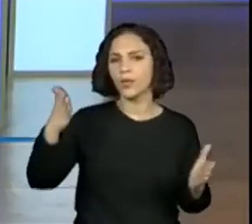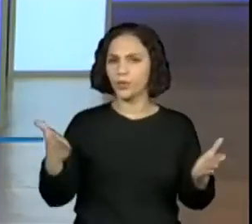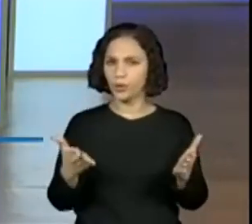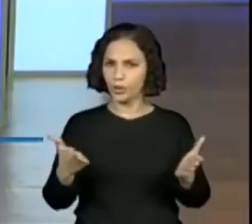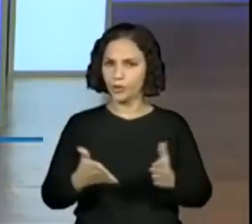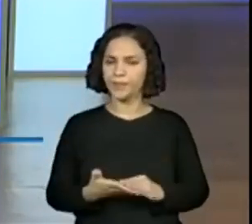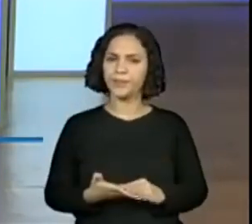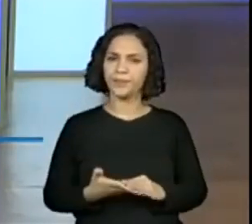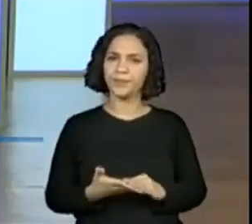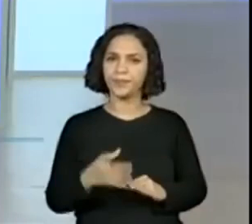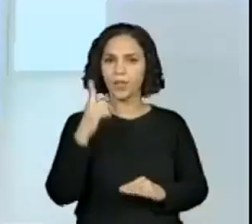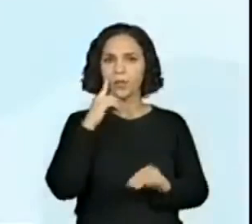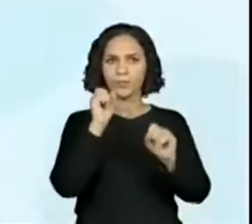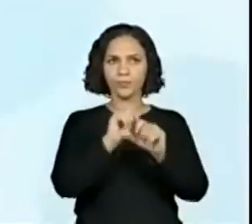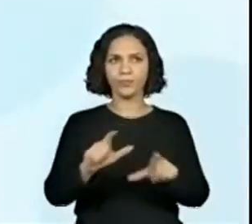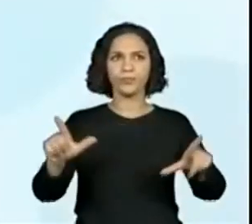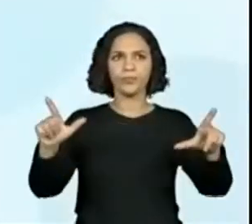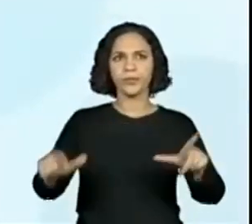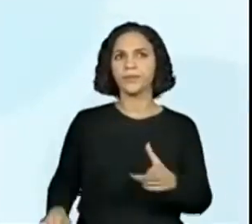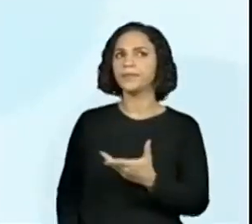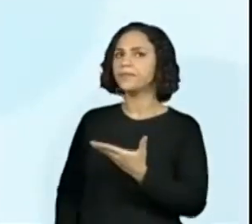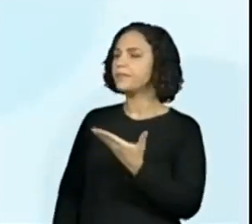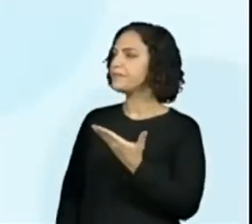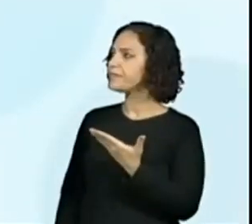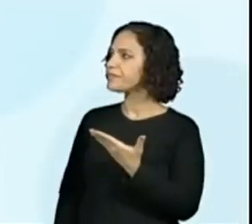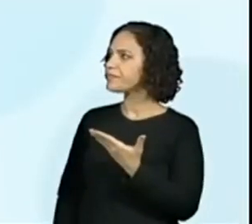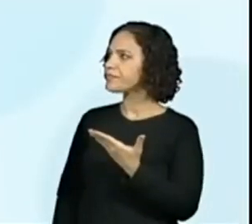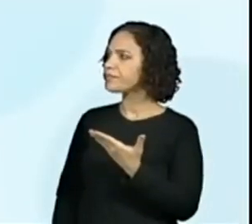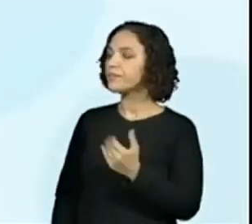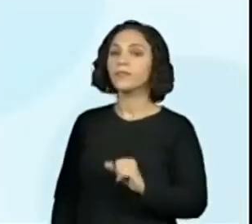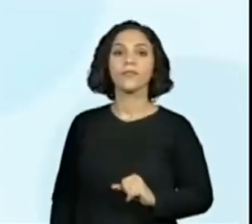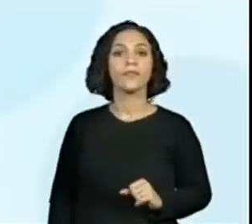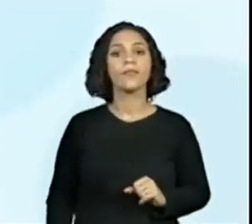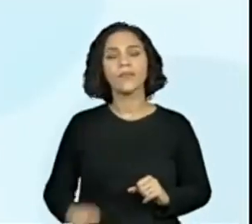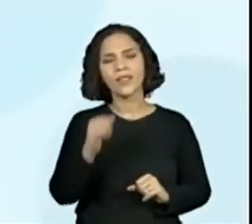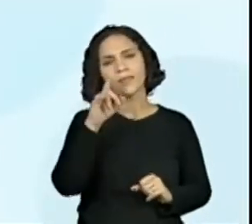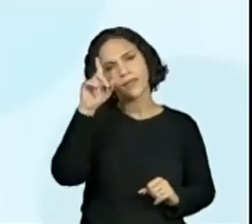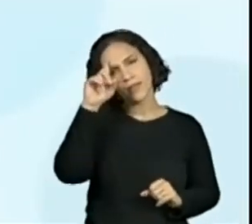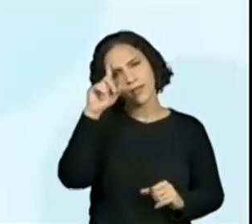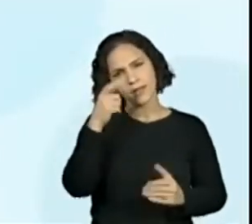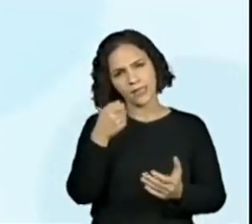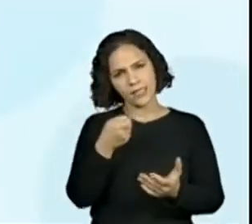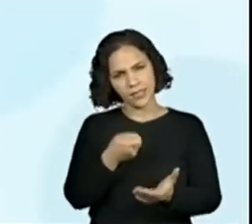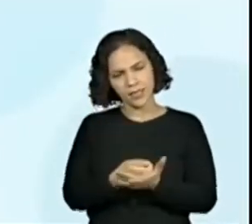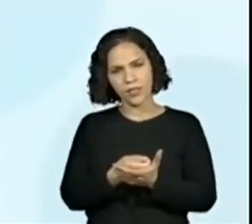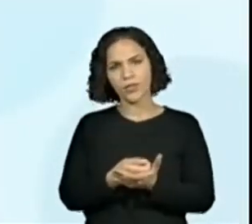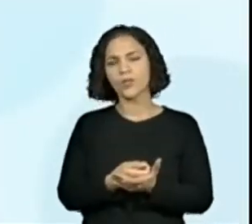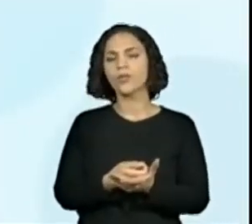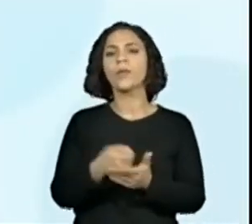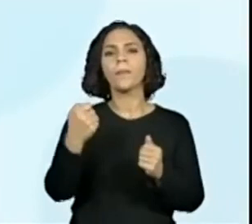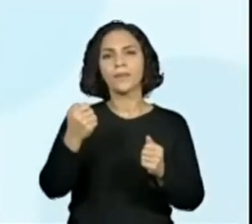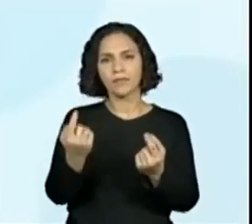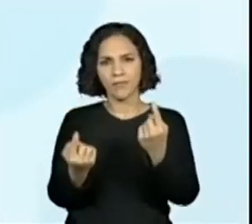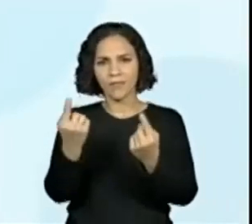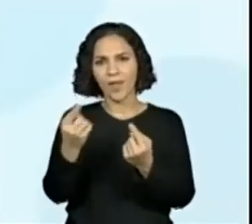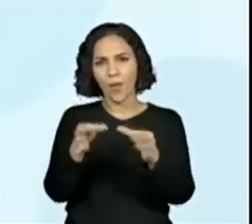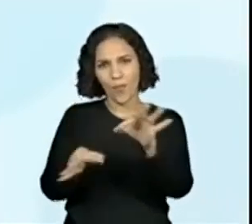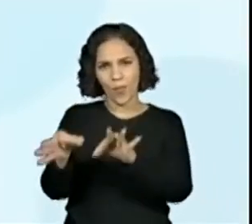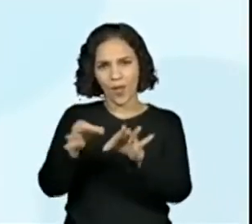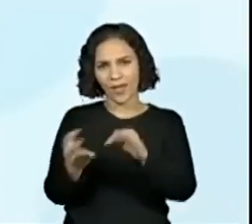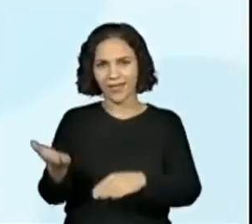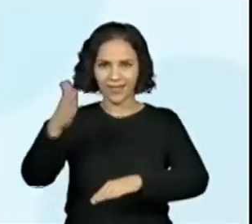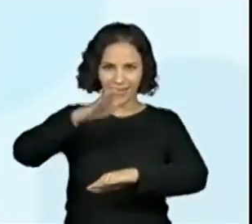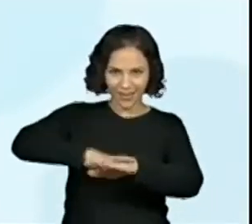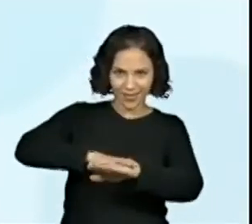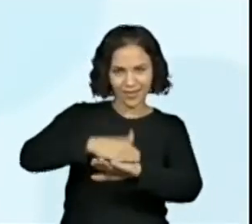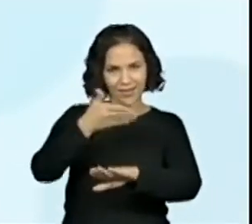de hoje vamos lá coloca na telinha para mim oráculo tão lá em uma decisão que se utiliza do método de cara e coroa